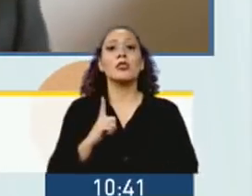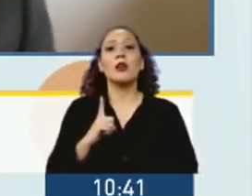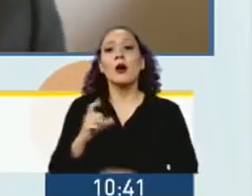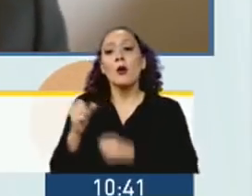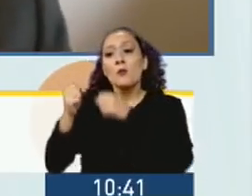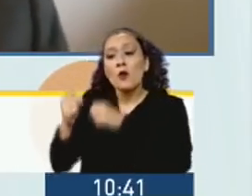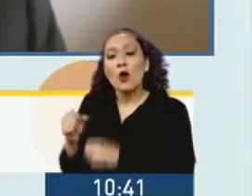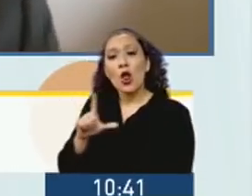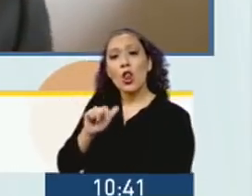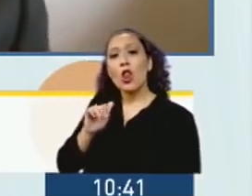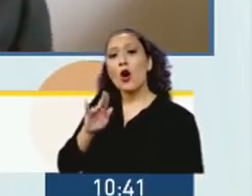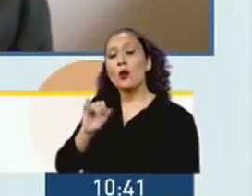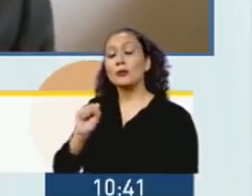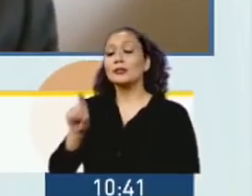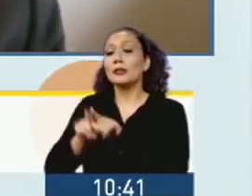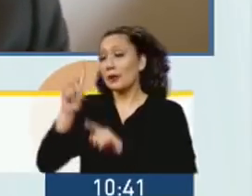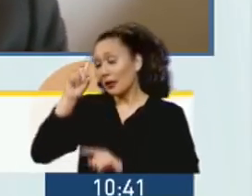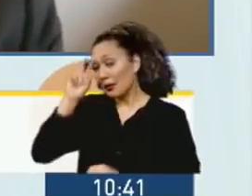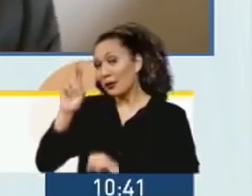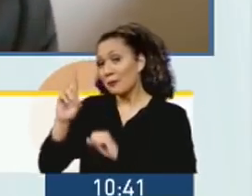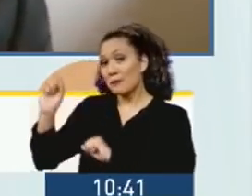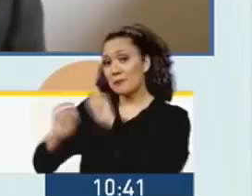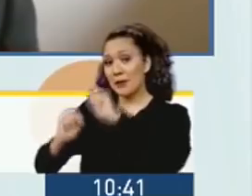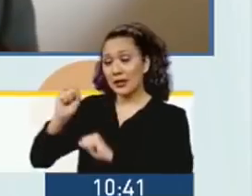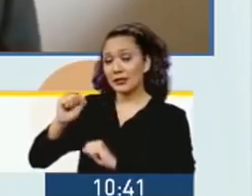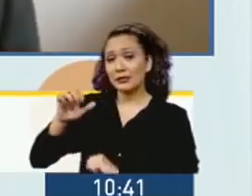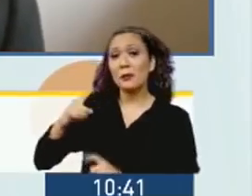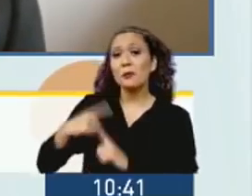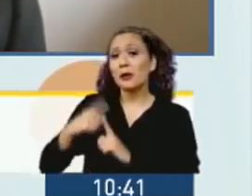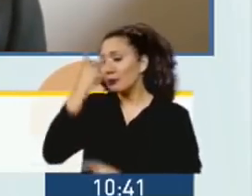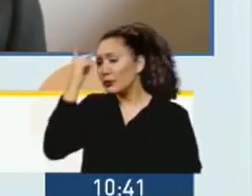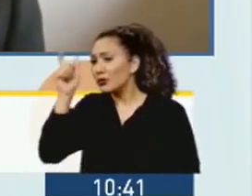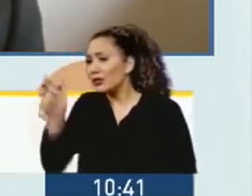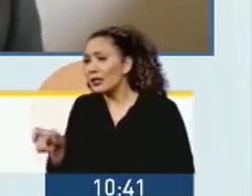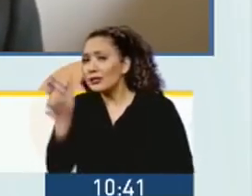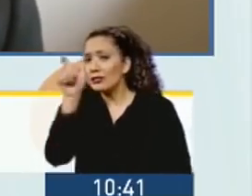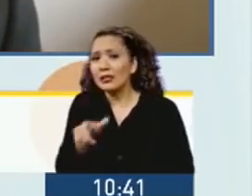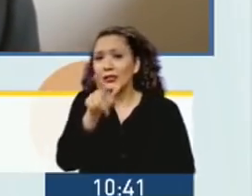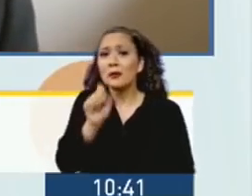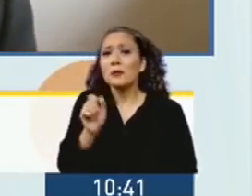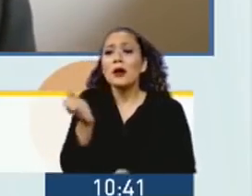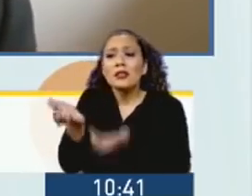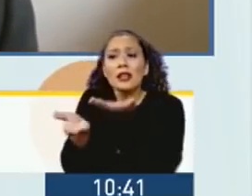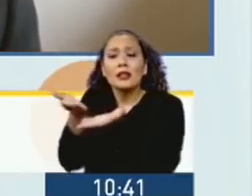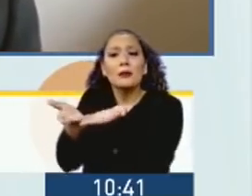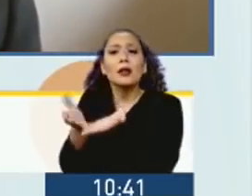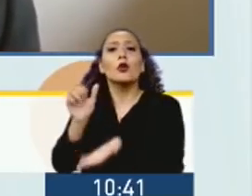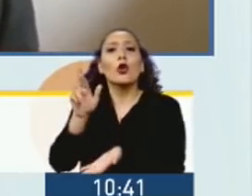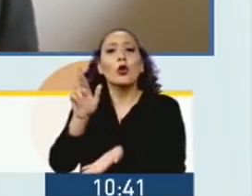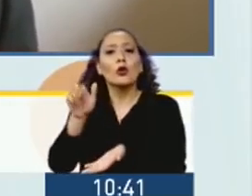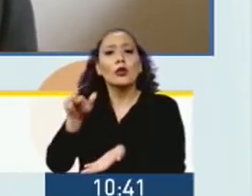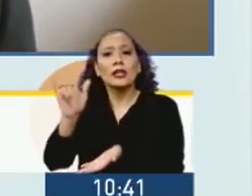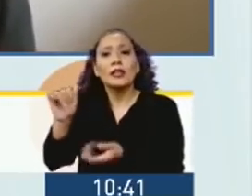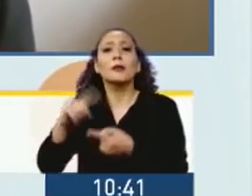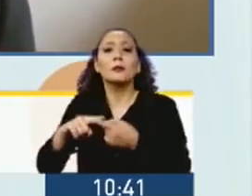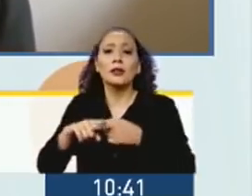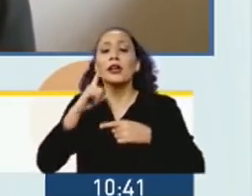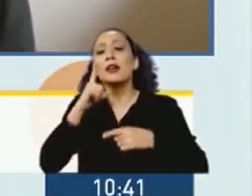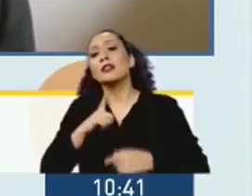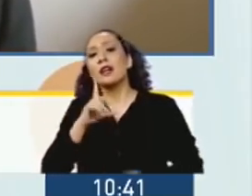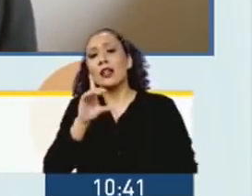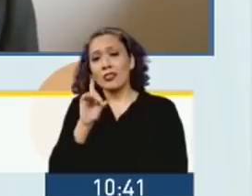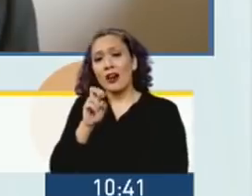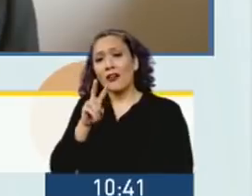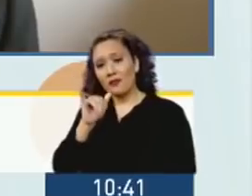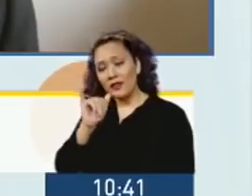lobbies e das corporações, Lacombe. Por que que determinadas pessoas podem ter tratamento com cloroquina? Davi Uip se curou provavelmente com isso,